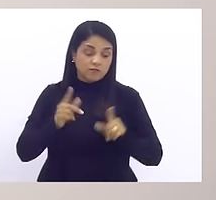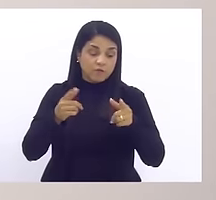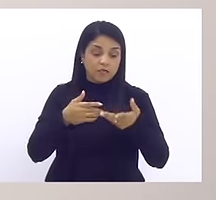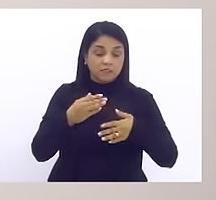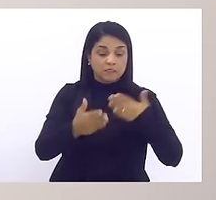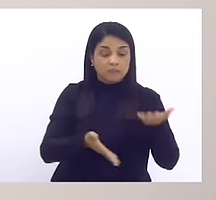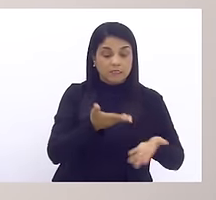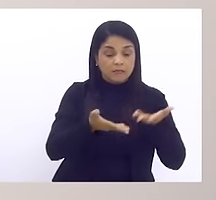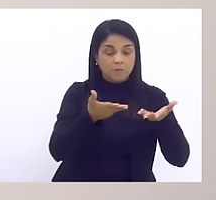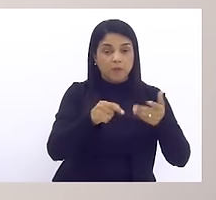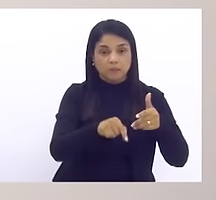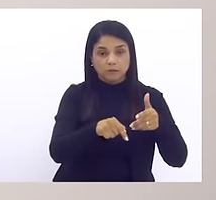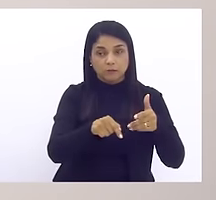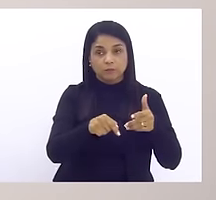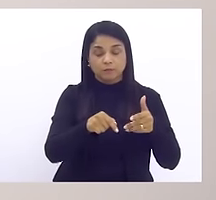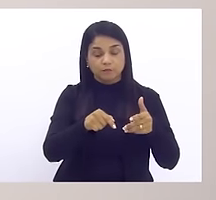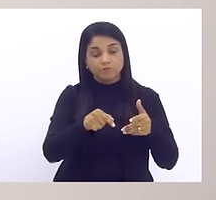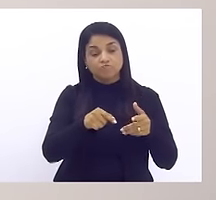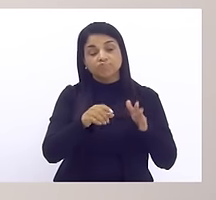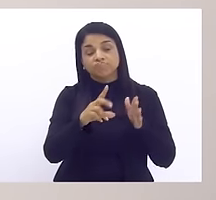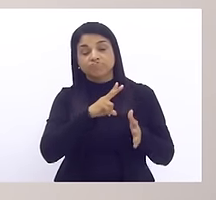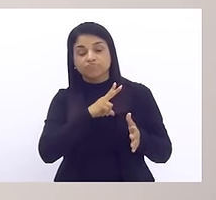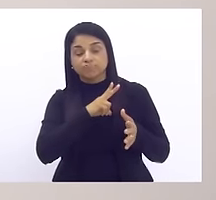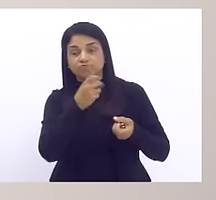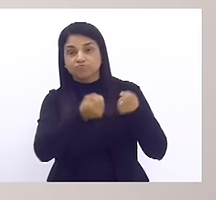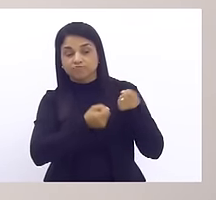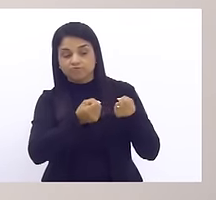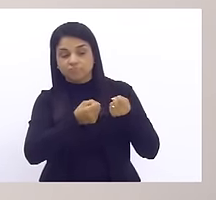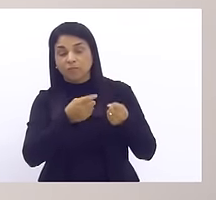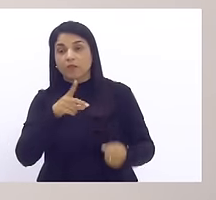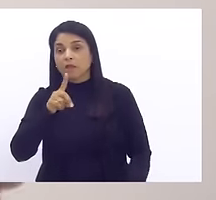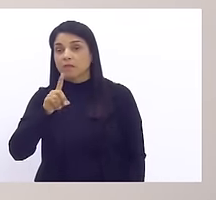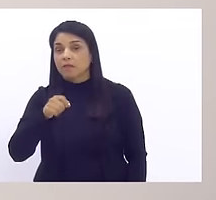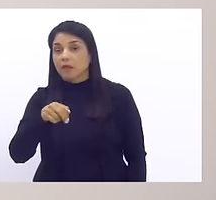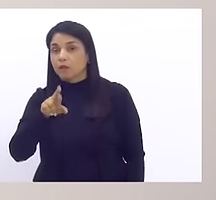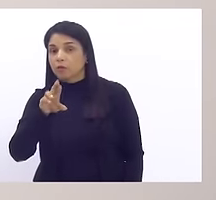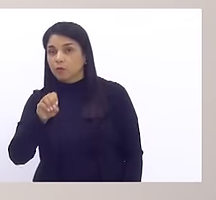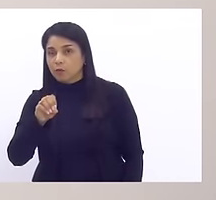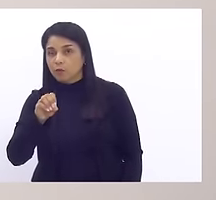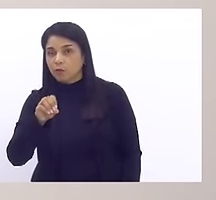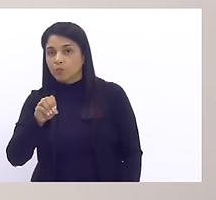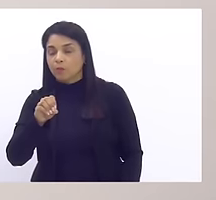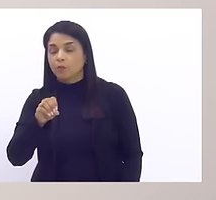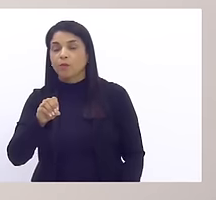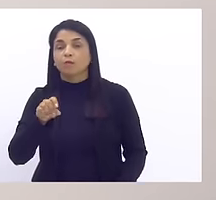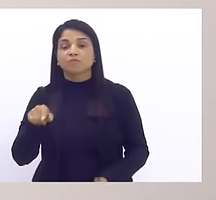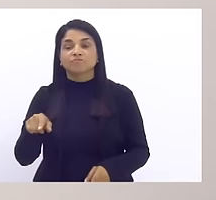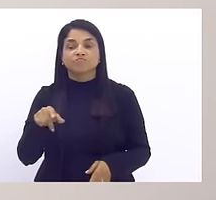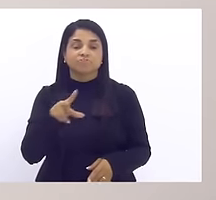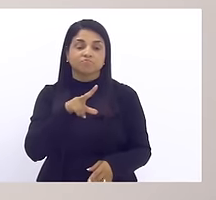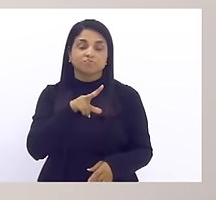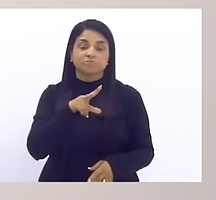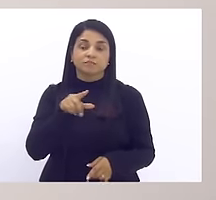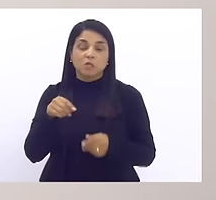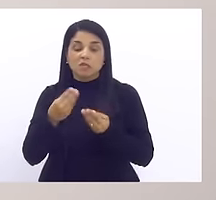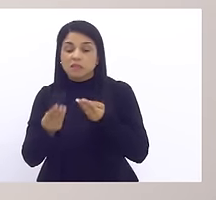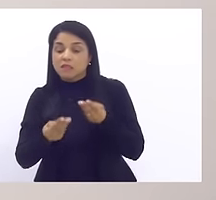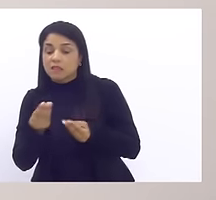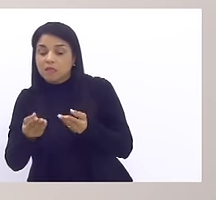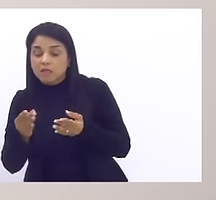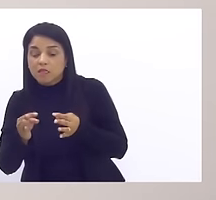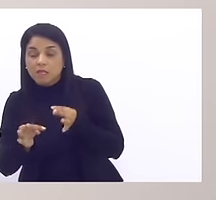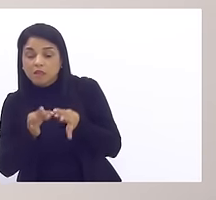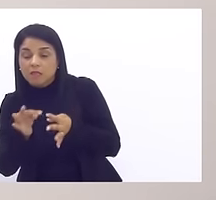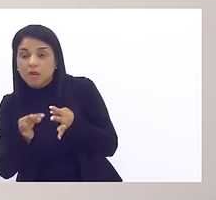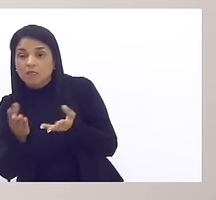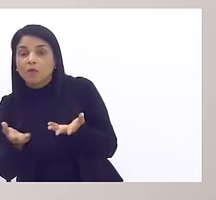áudios da forma que o teto trata o motorista do transporte alternativo ou os motoristas estão fazendo